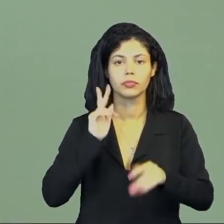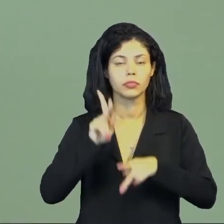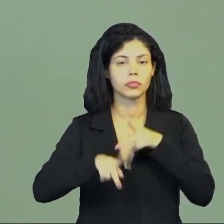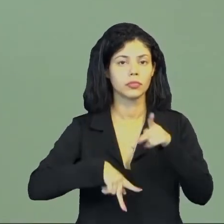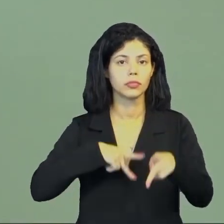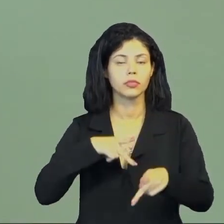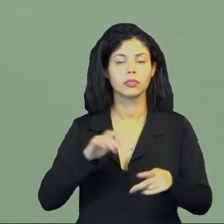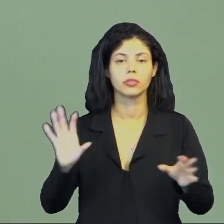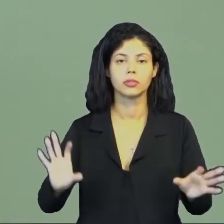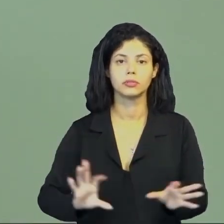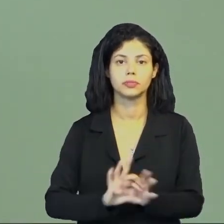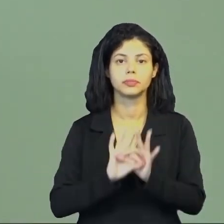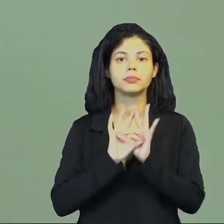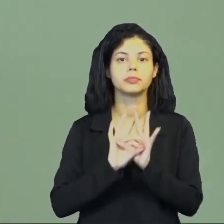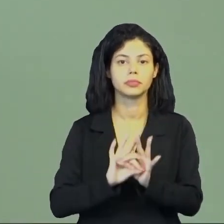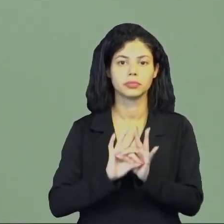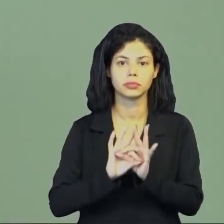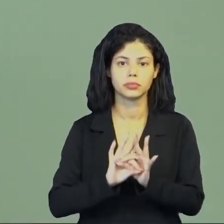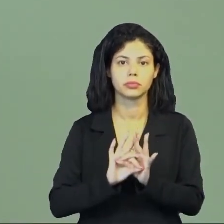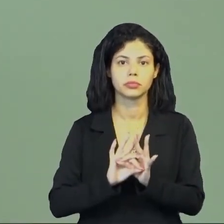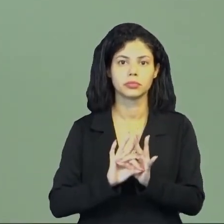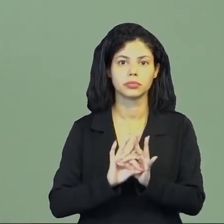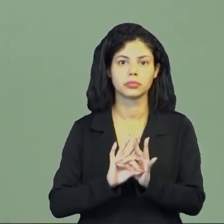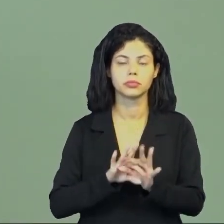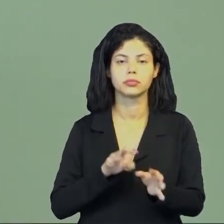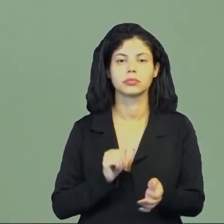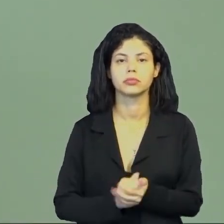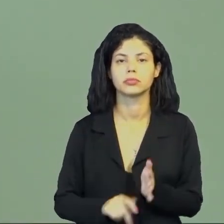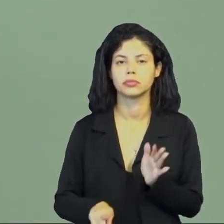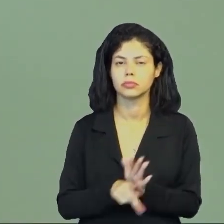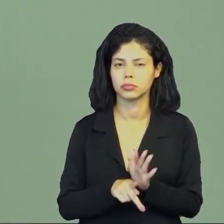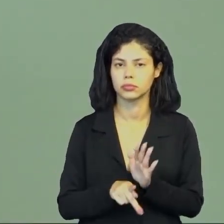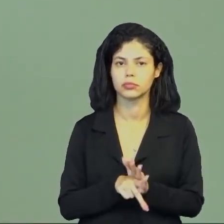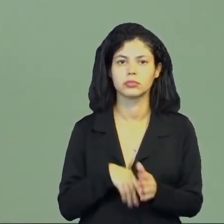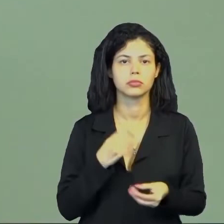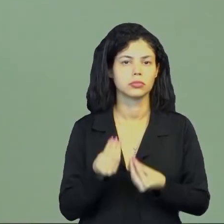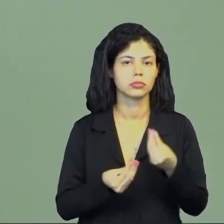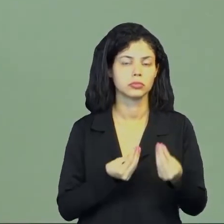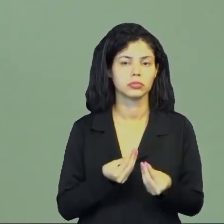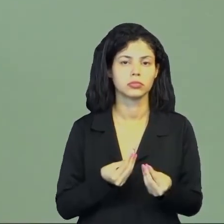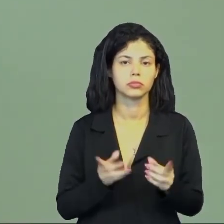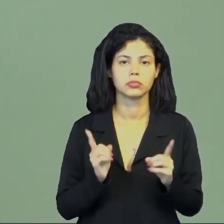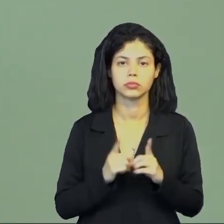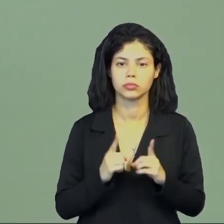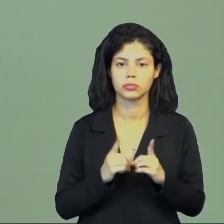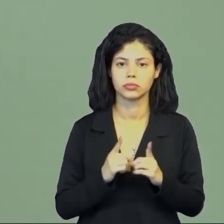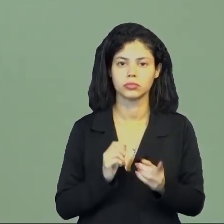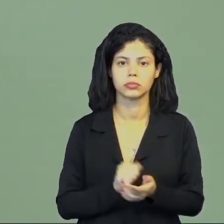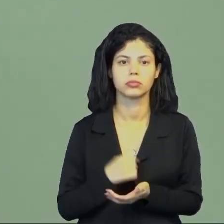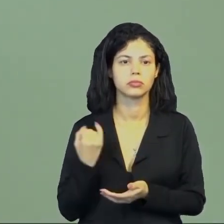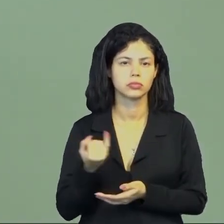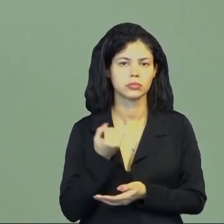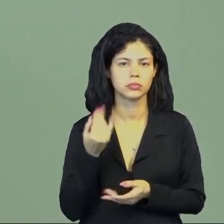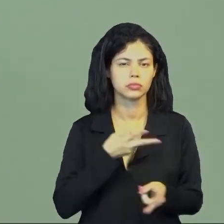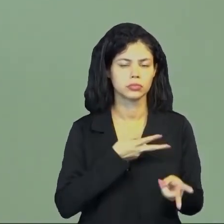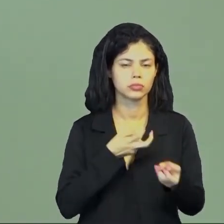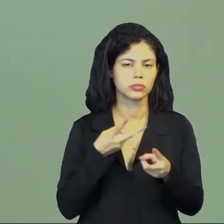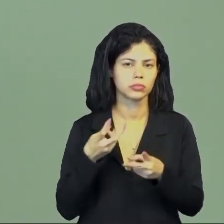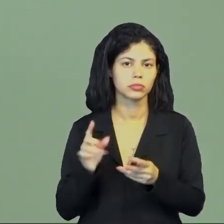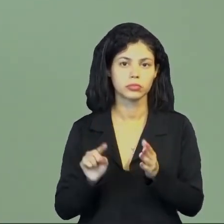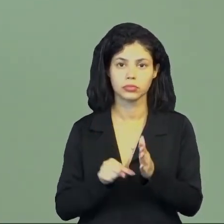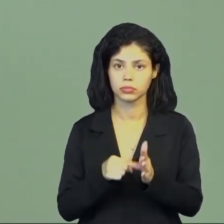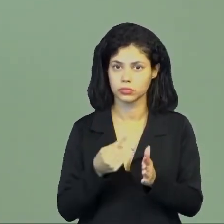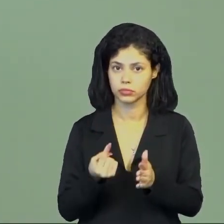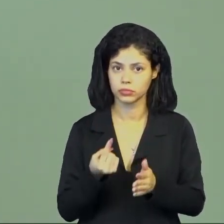estava ali atrelado a esse grande proprietário de terra, né, como prestadores de serviço. É importante perceber que a